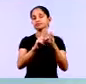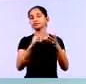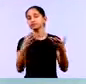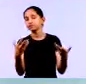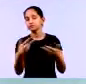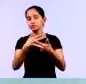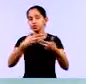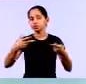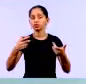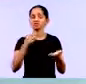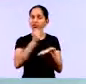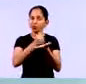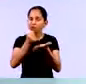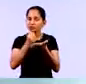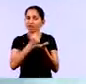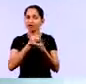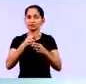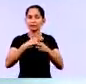de contratar esse pessoal, ele